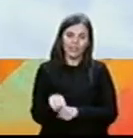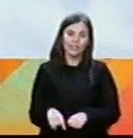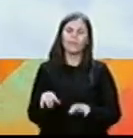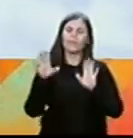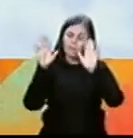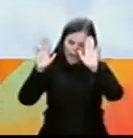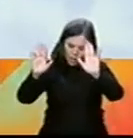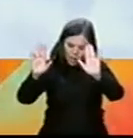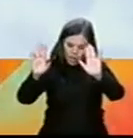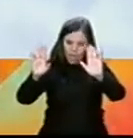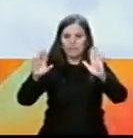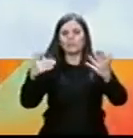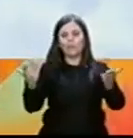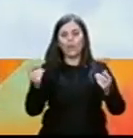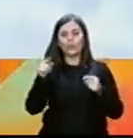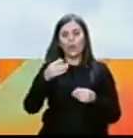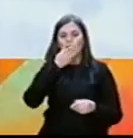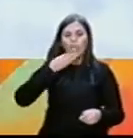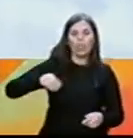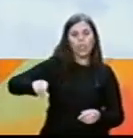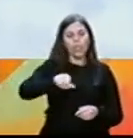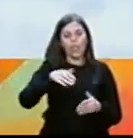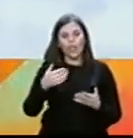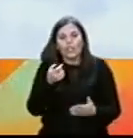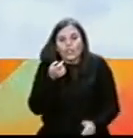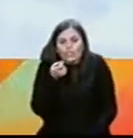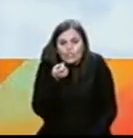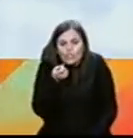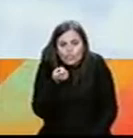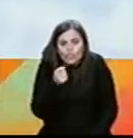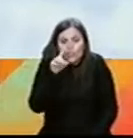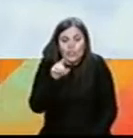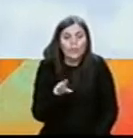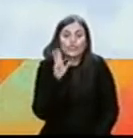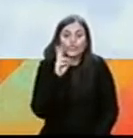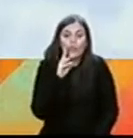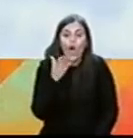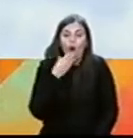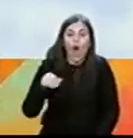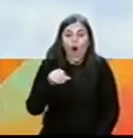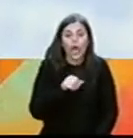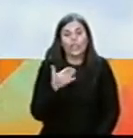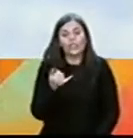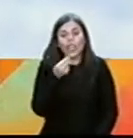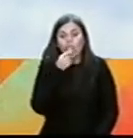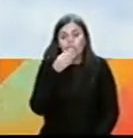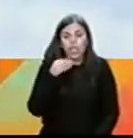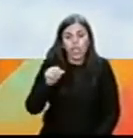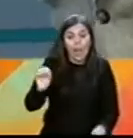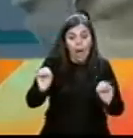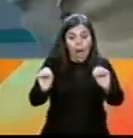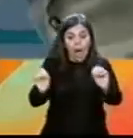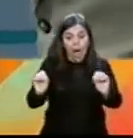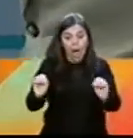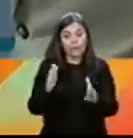lá! Puseste azeite e agora um fiozinho de... Não. Puseste óleo e agora um fiozinho não, de azeite? Não, não, não. Então... Não, é